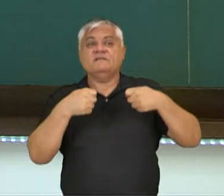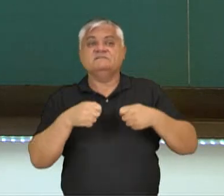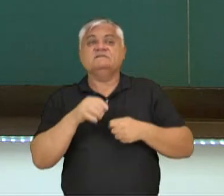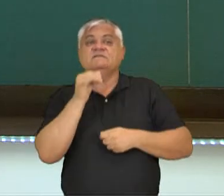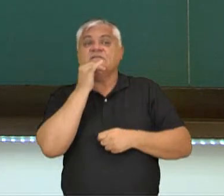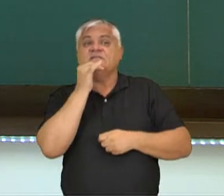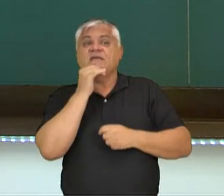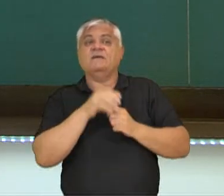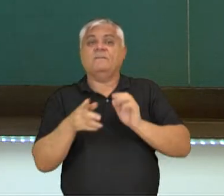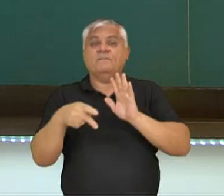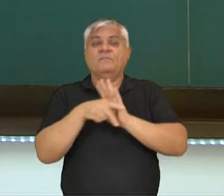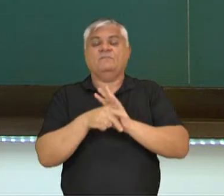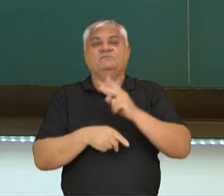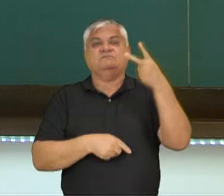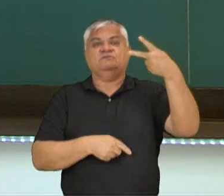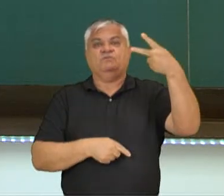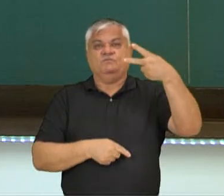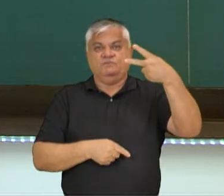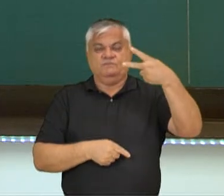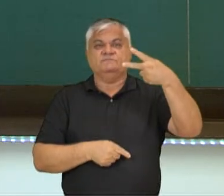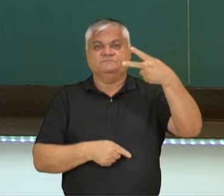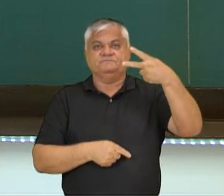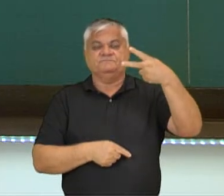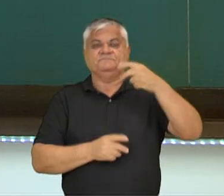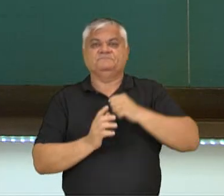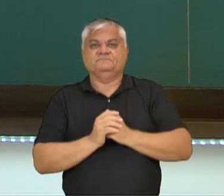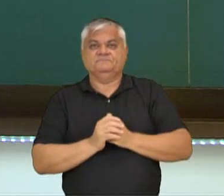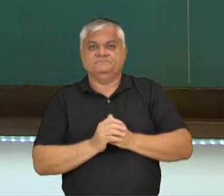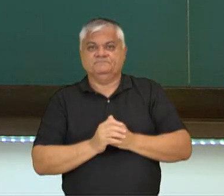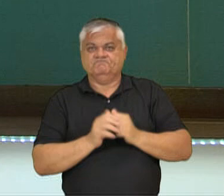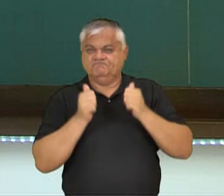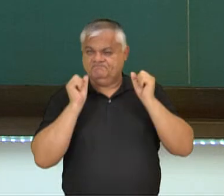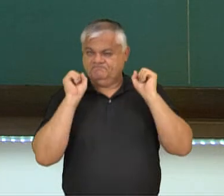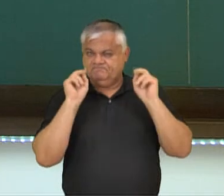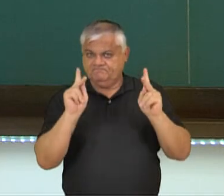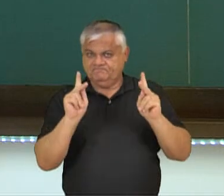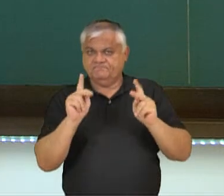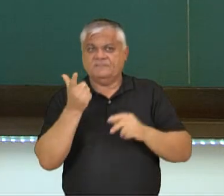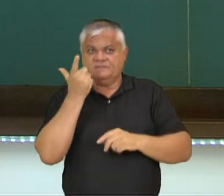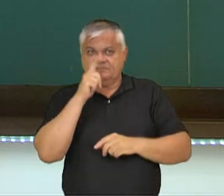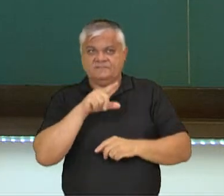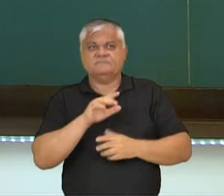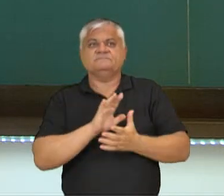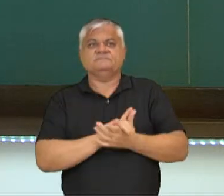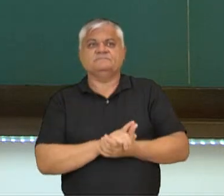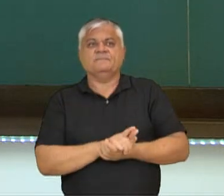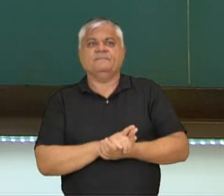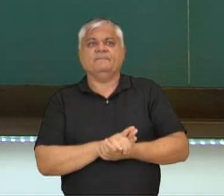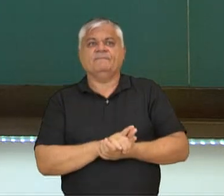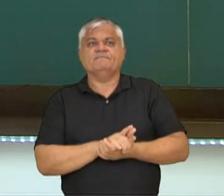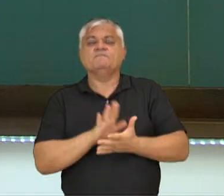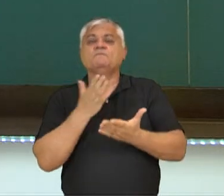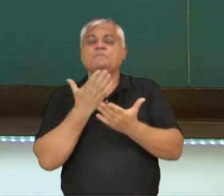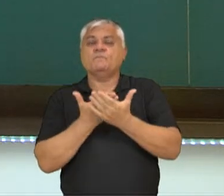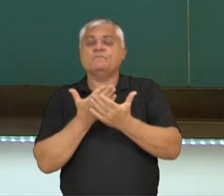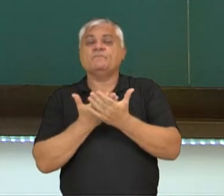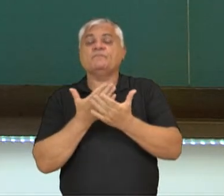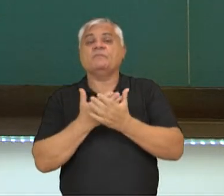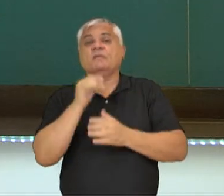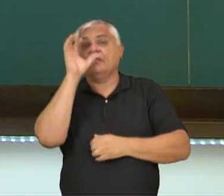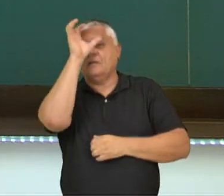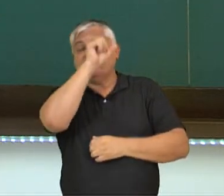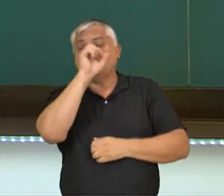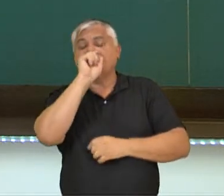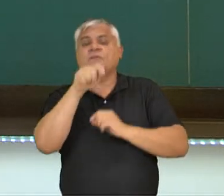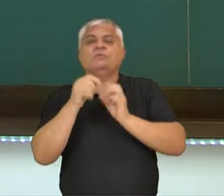esse ângulo pertencendo ao segundo quadrante. Ok? Espero que vocês tenham acertado aí. Então, nesta aula aí nós